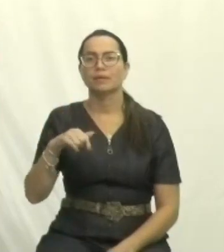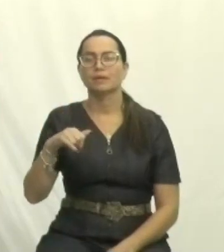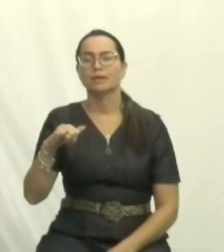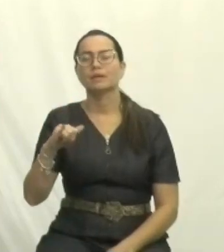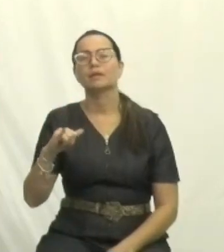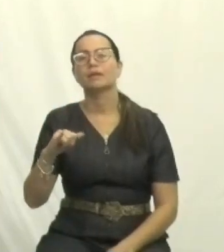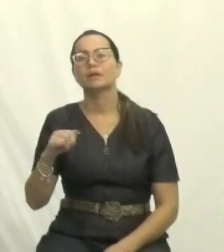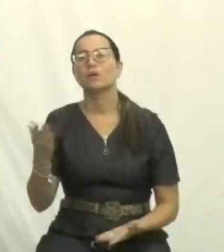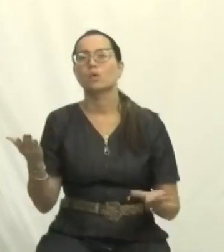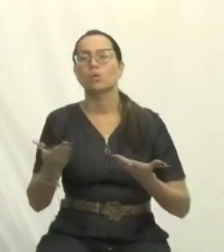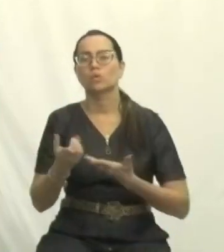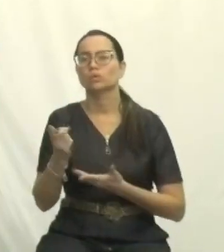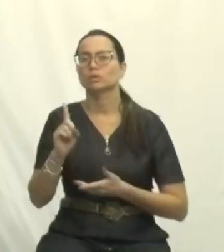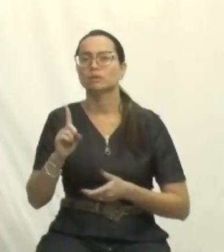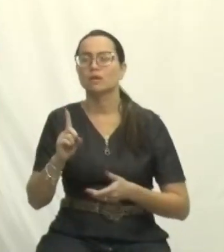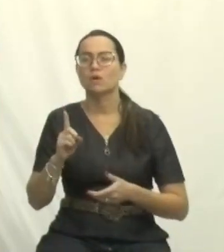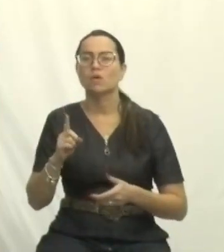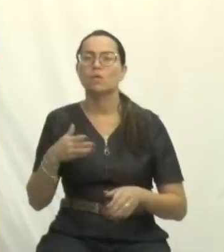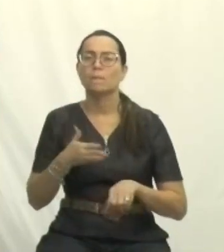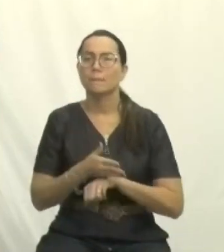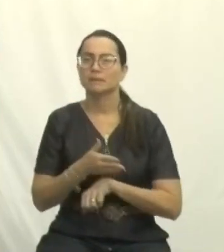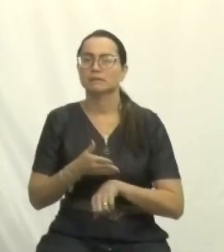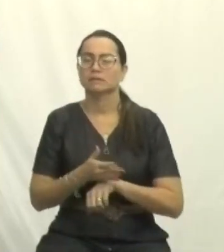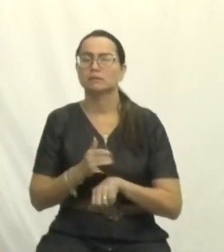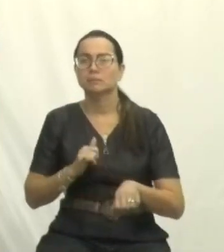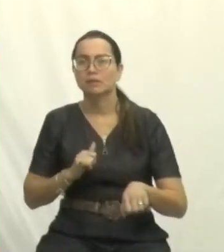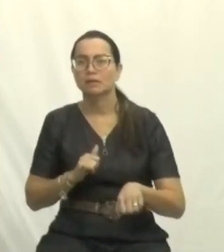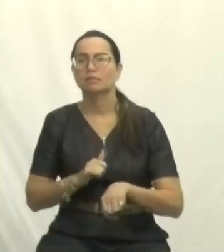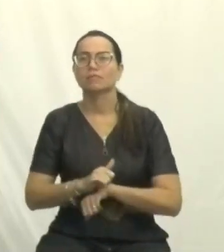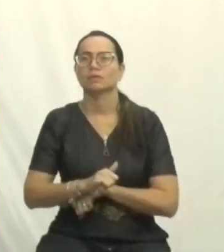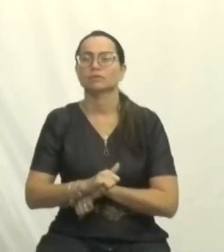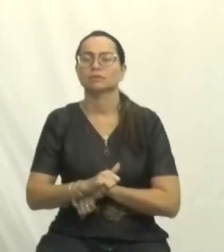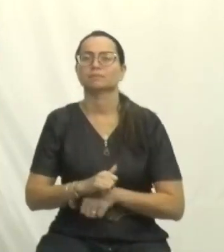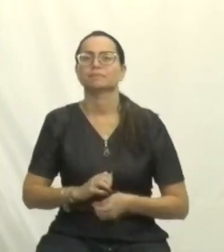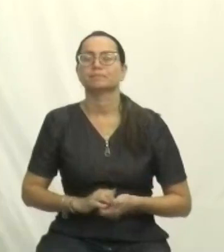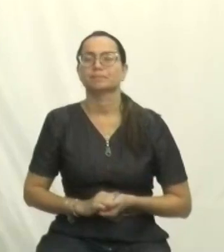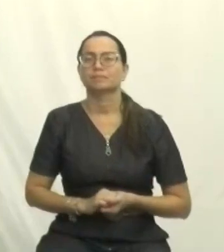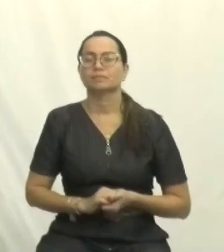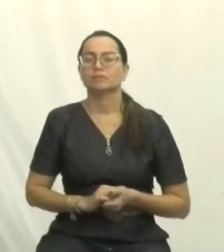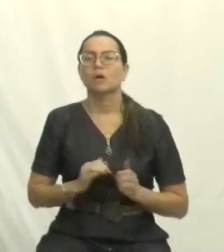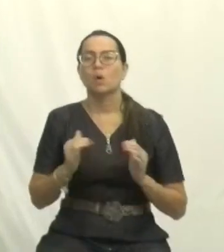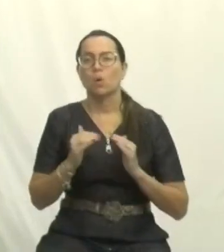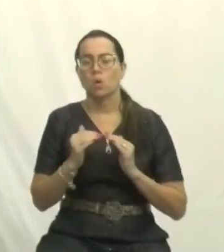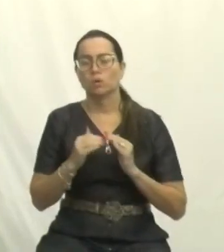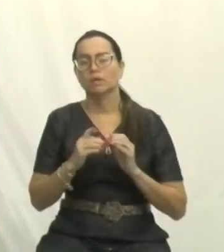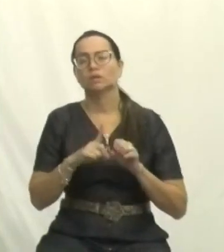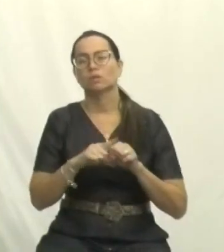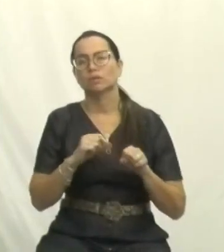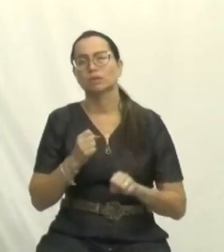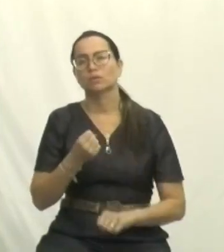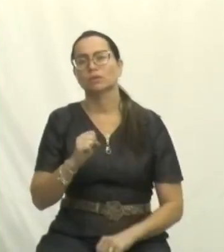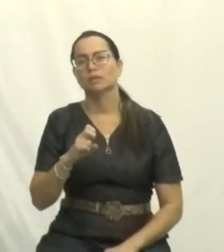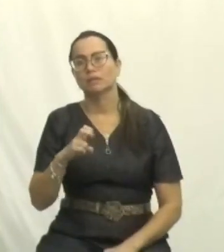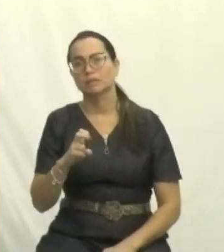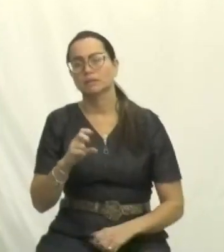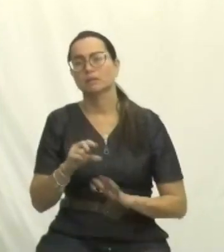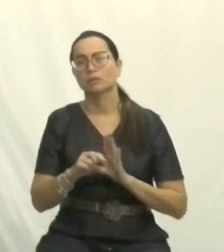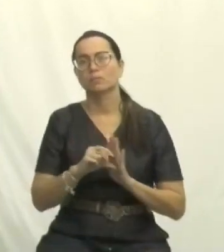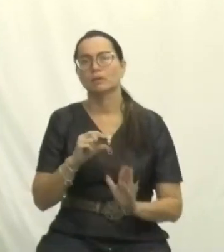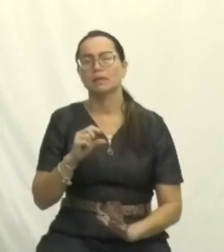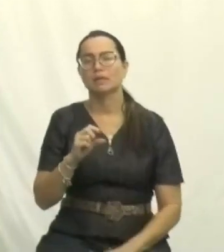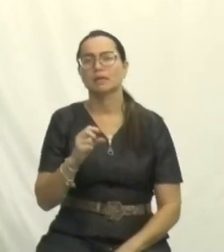ordinária da Câmara nesse dia 28 de 2 de 2023, terça-feira, conforme artigo 85,